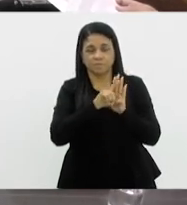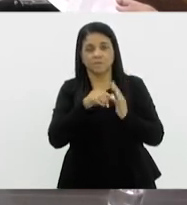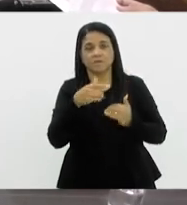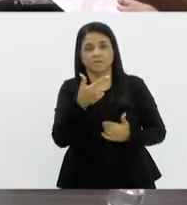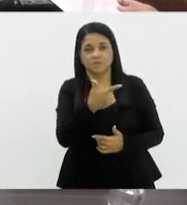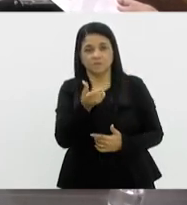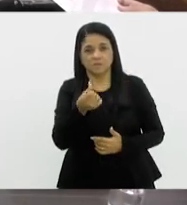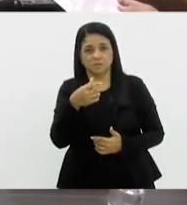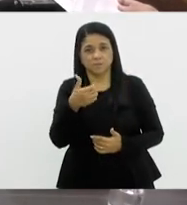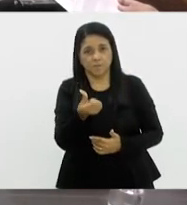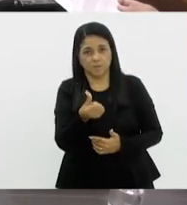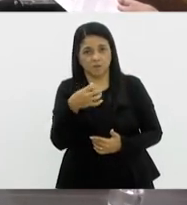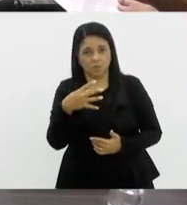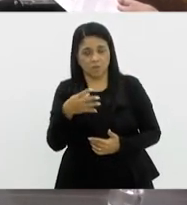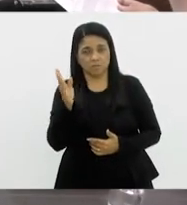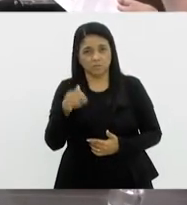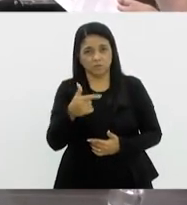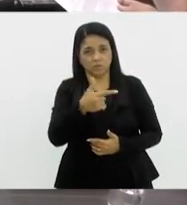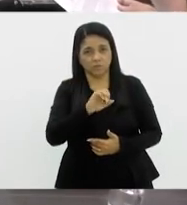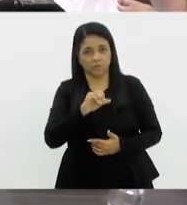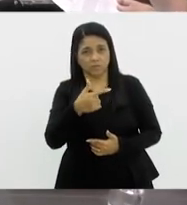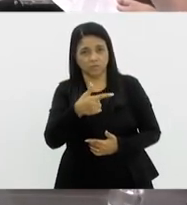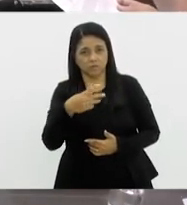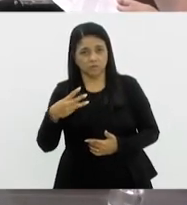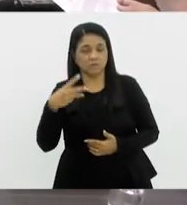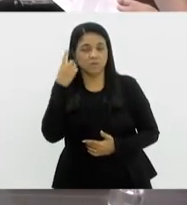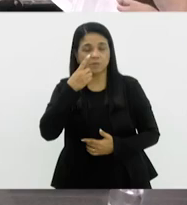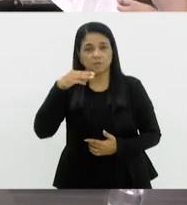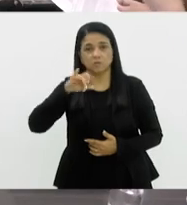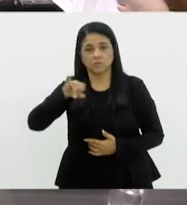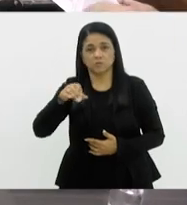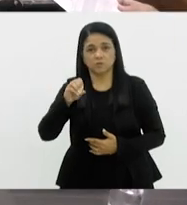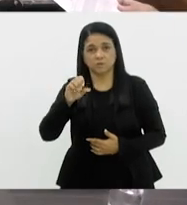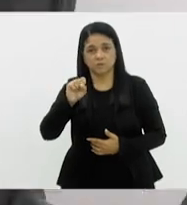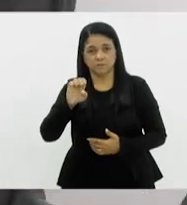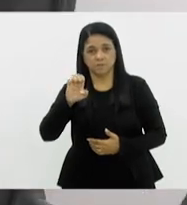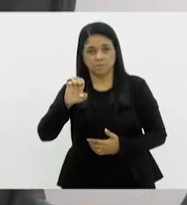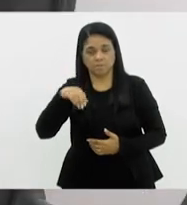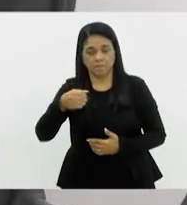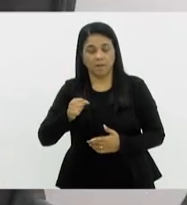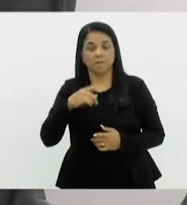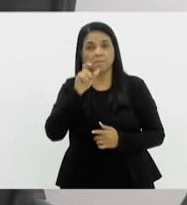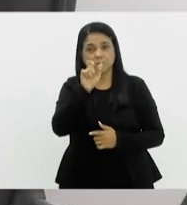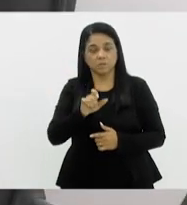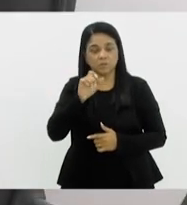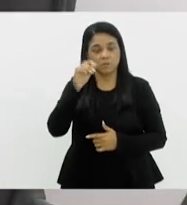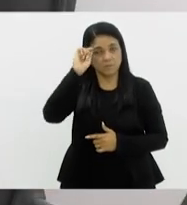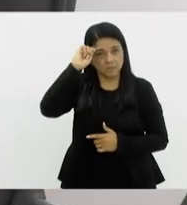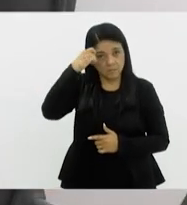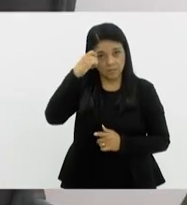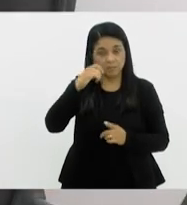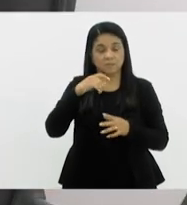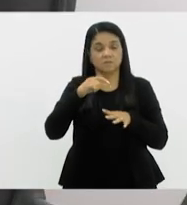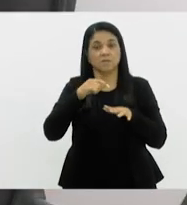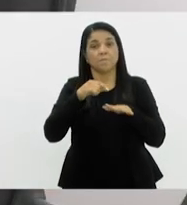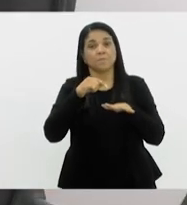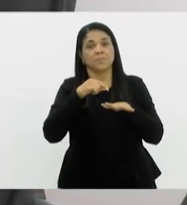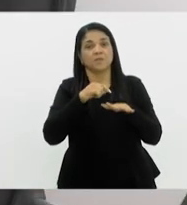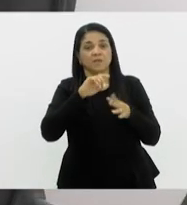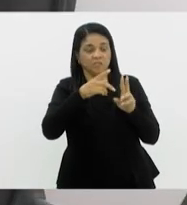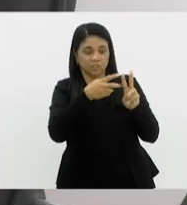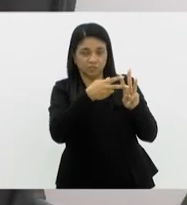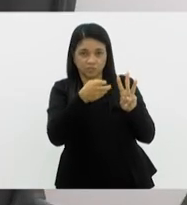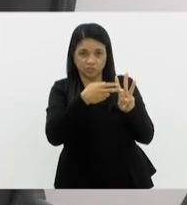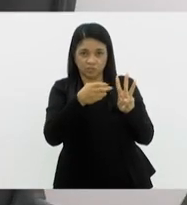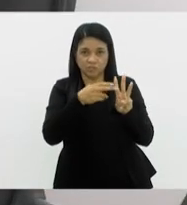de 2023, de autoria do deputado professor Josemar, que reserva às pessoas negras, indígenas e quilombolas 20% das vagas oferecidas